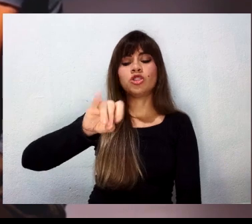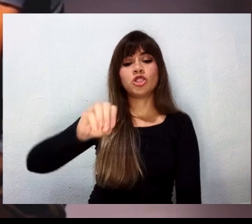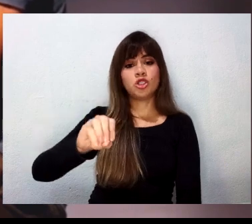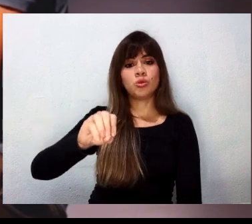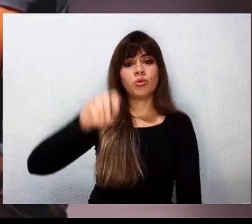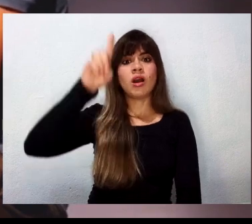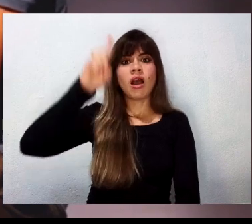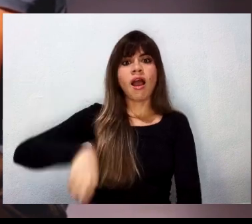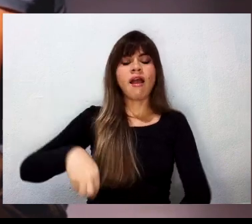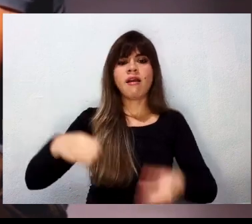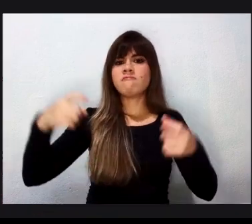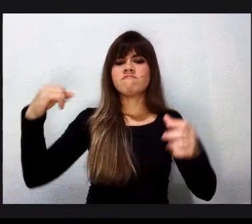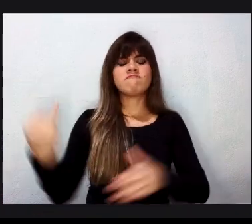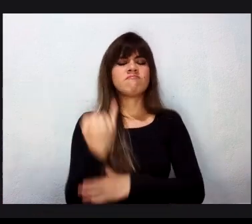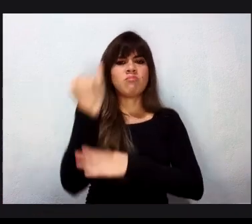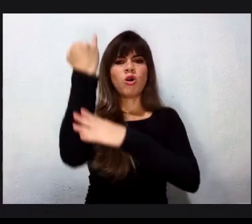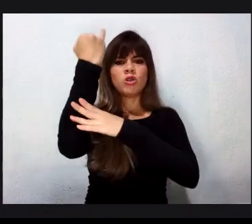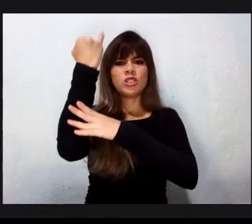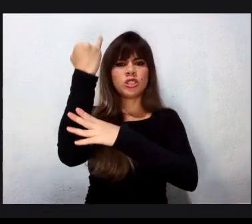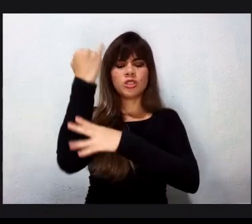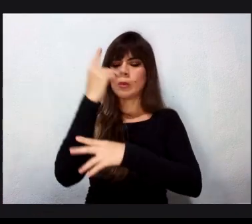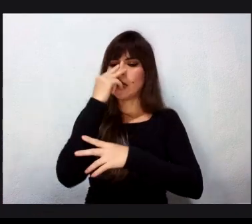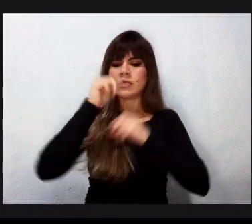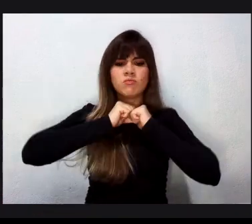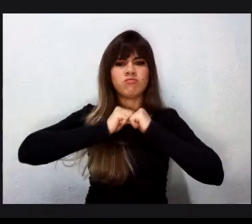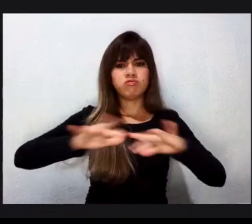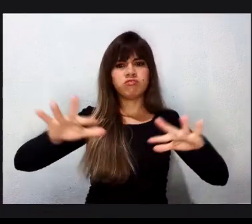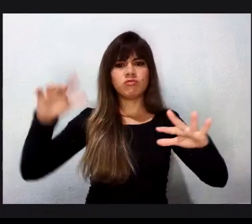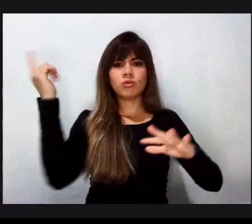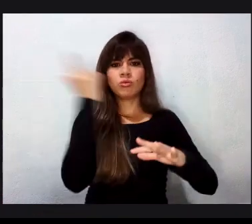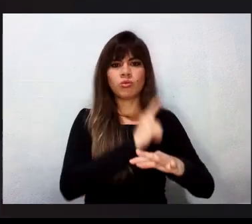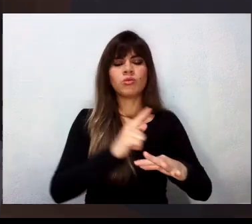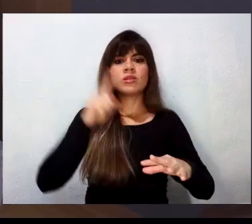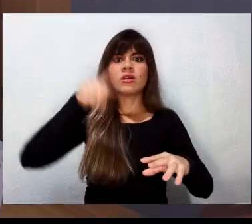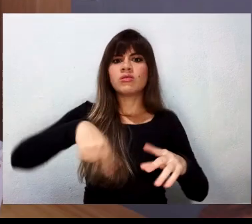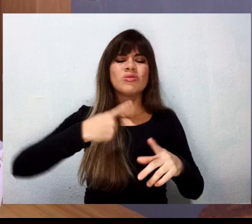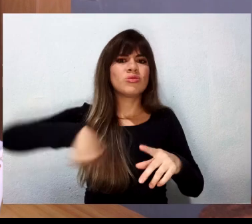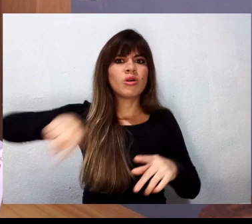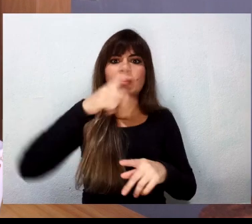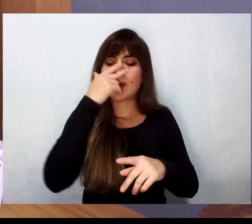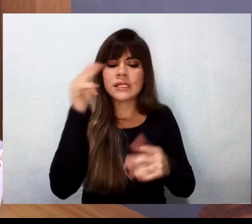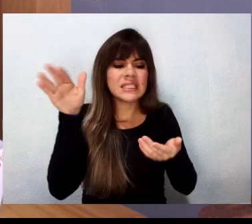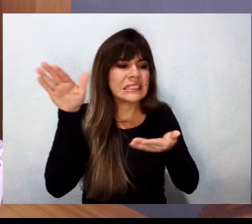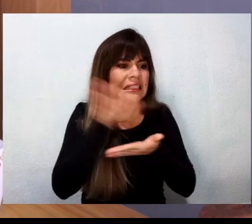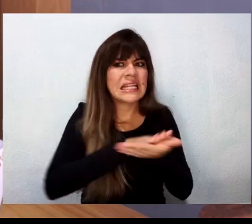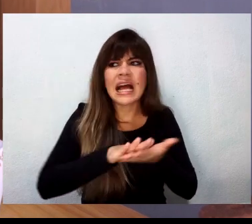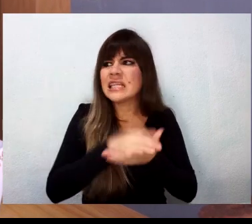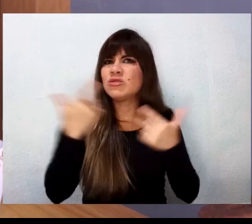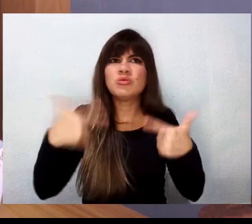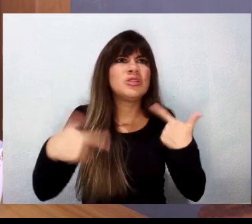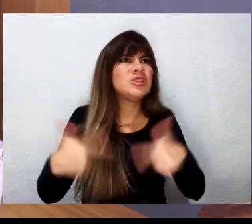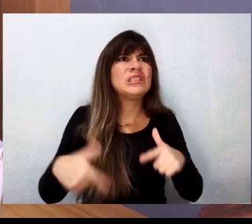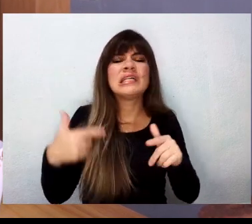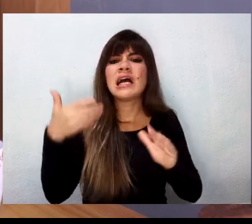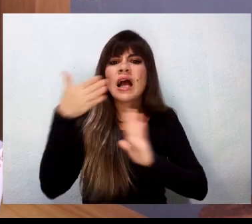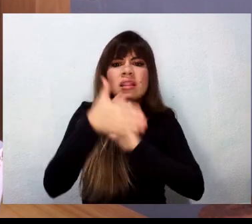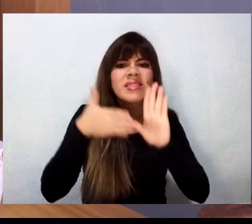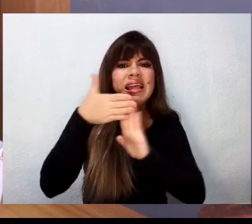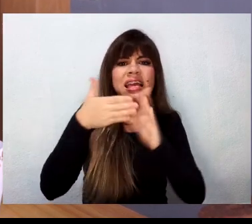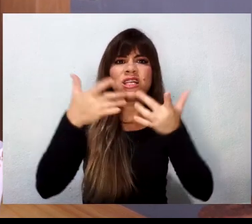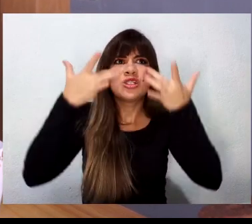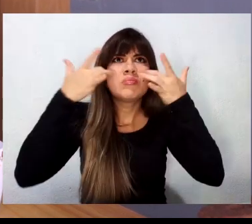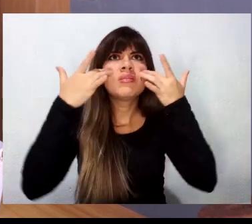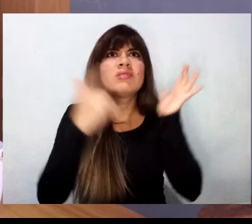na história do grupo. Porque foi um divisor de água. O Baldio ele chega pra gente no momento que a gente não tinha mais nada. Não tinha um repertório, não tinha